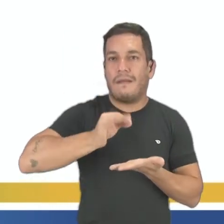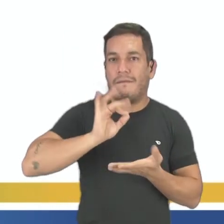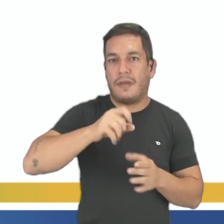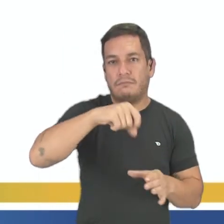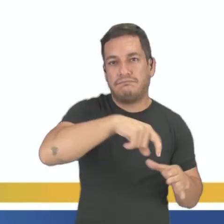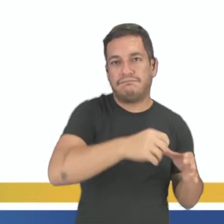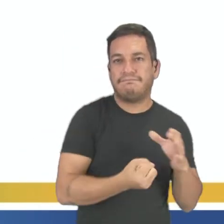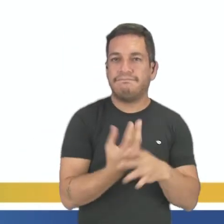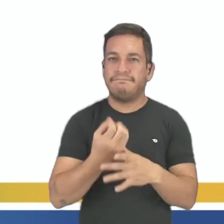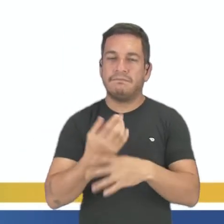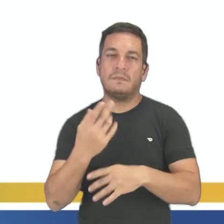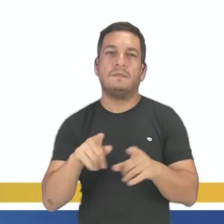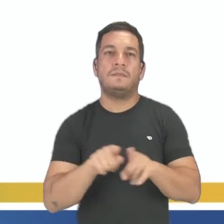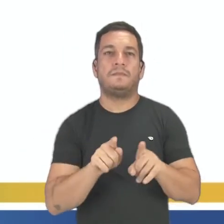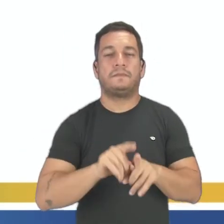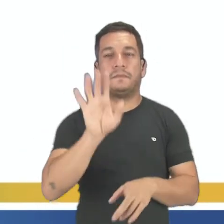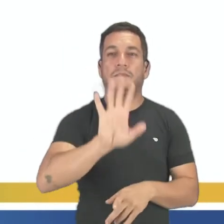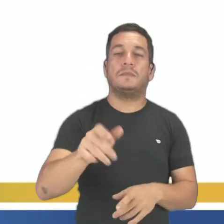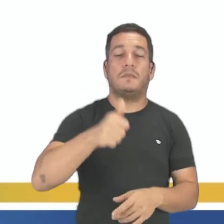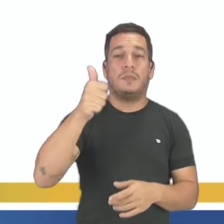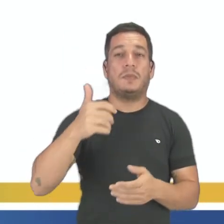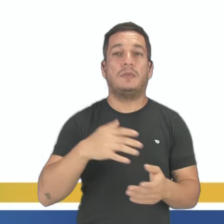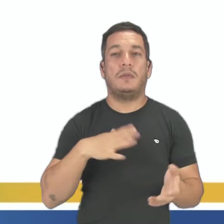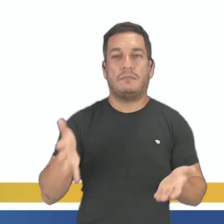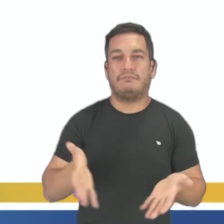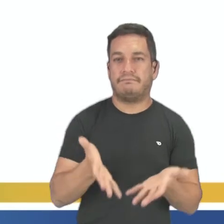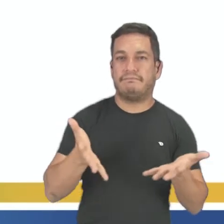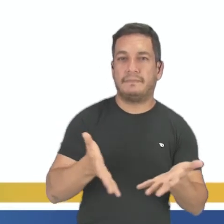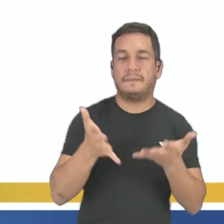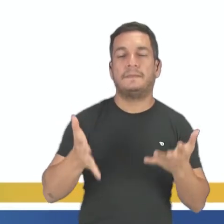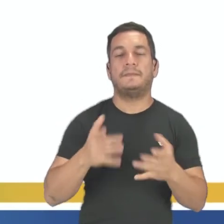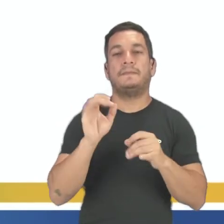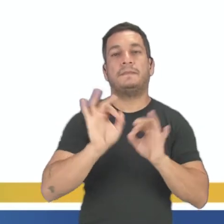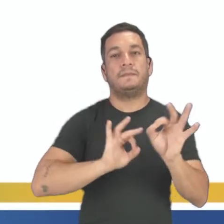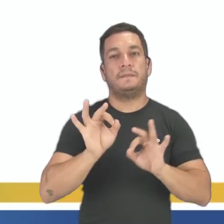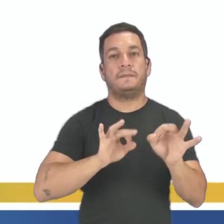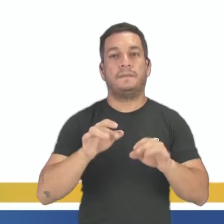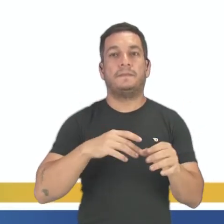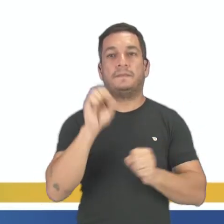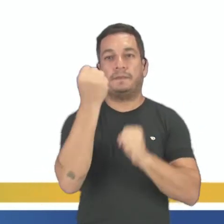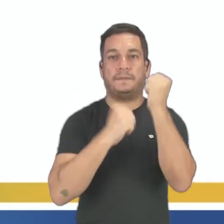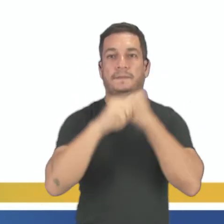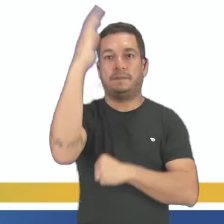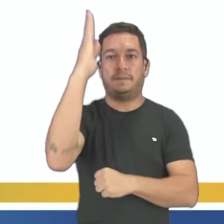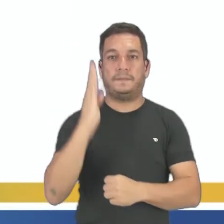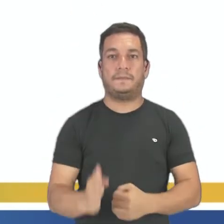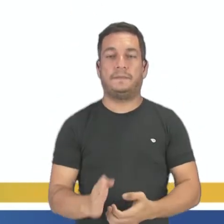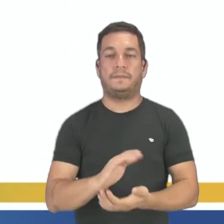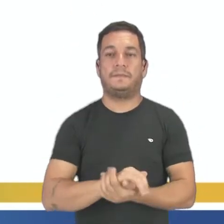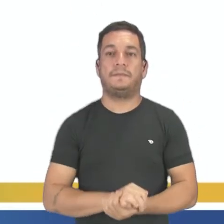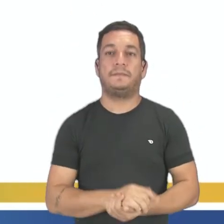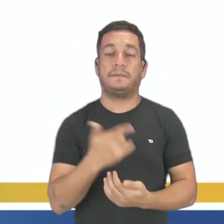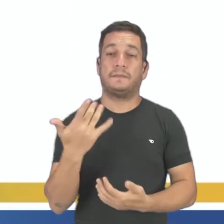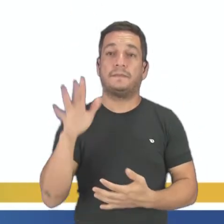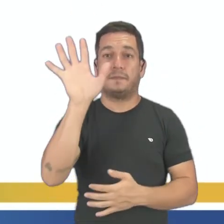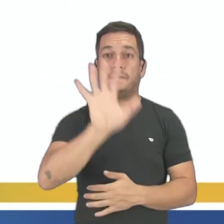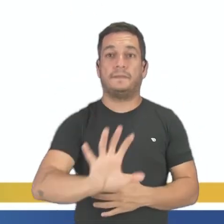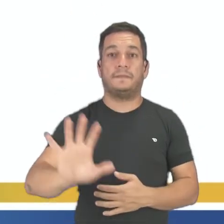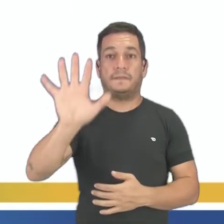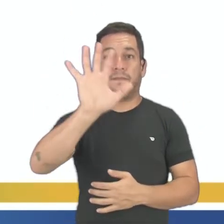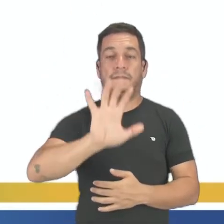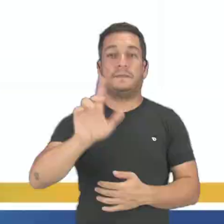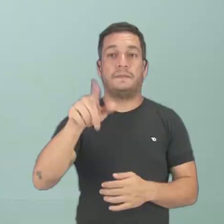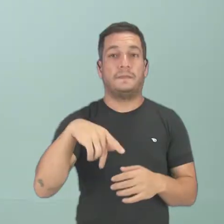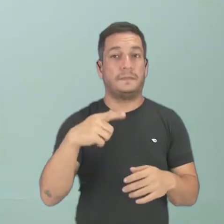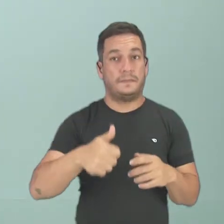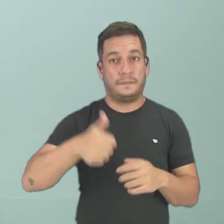a região foi a primeira a receber os incentivos estruturais para a formação industrial do Brasil. Então, essa região foi a primeira a